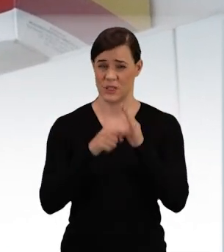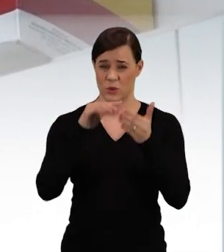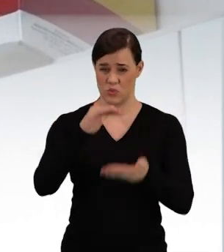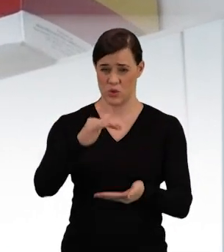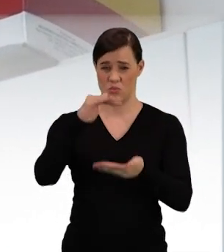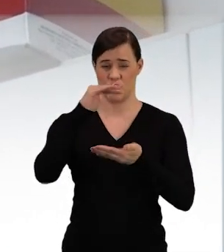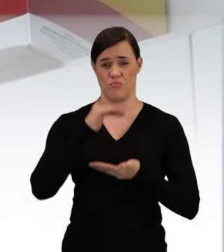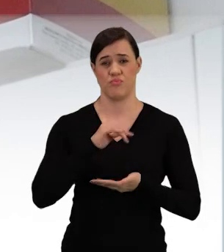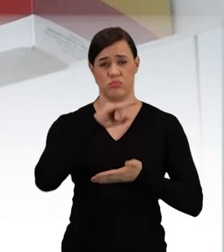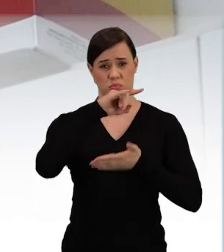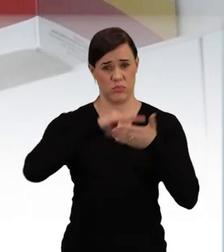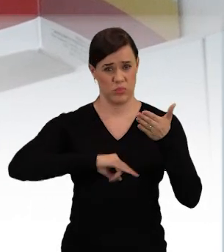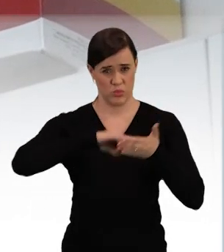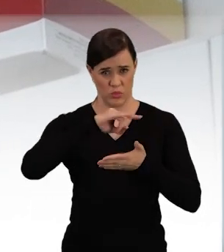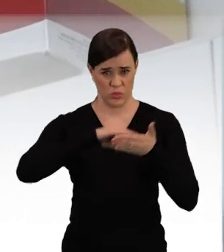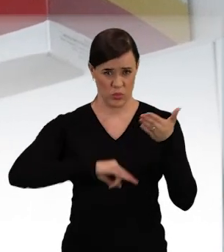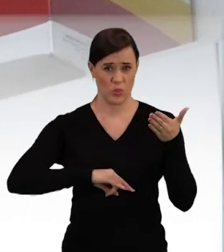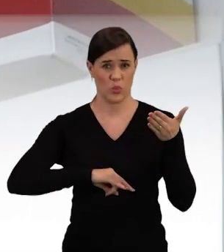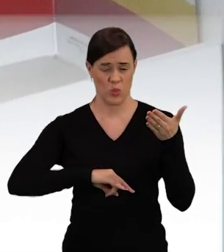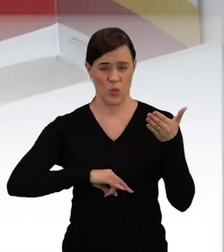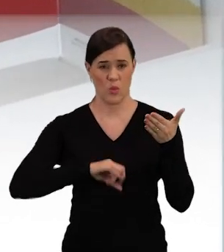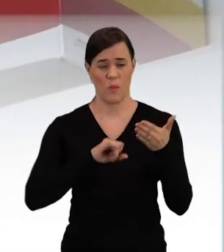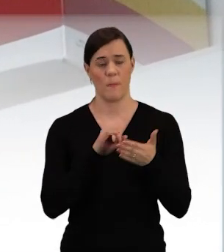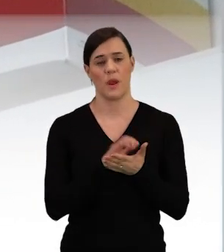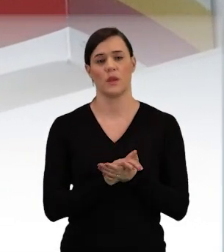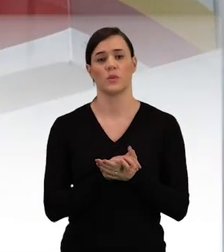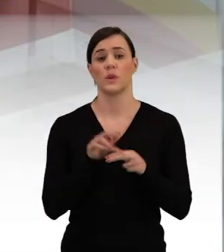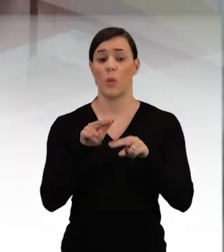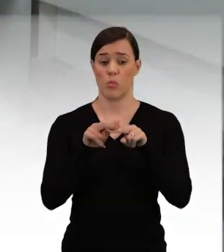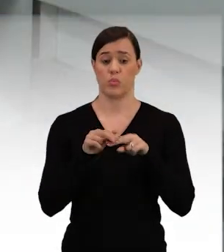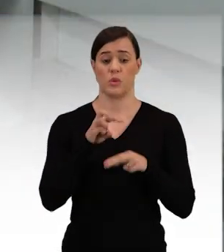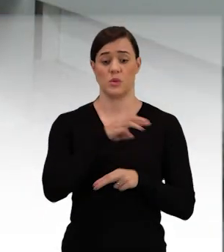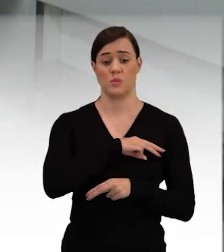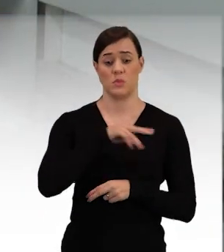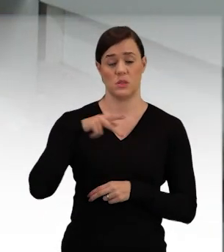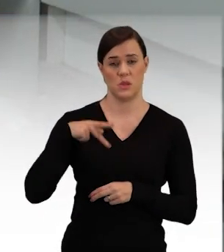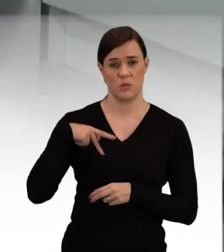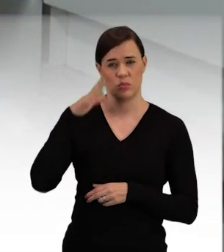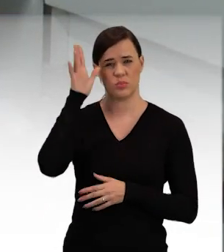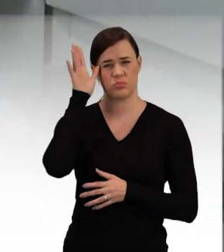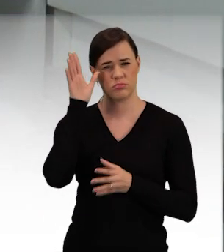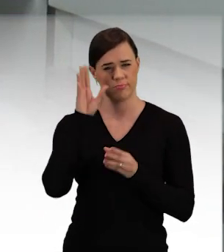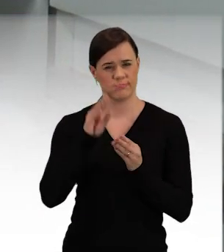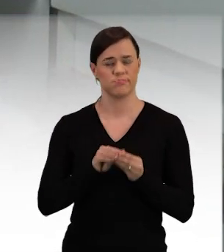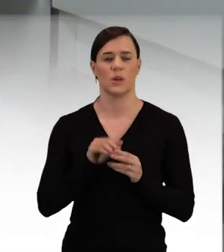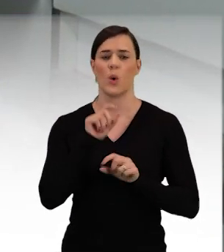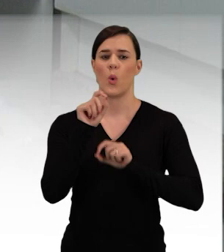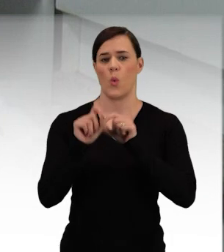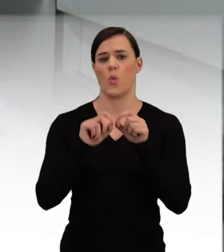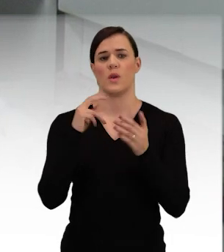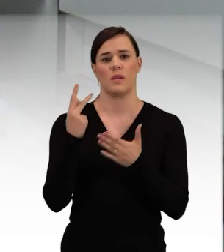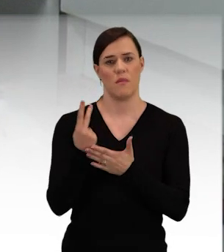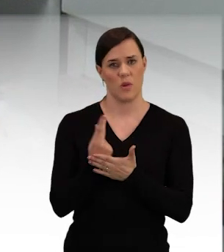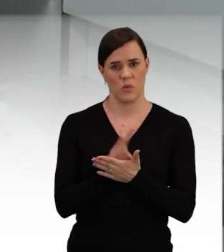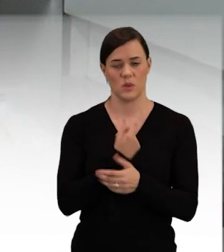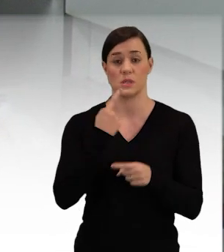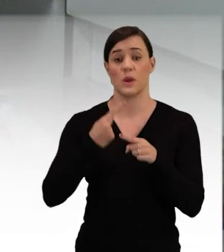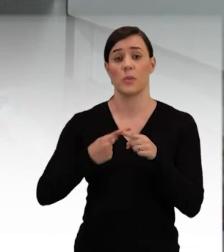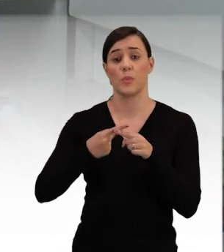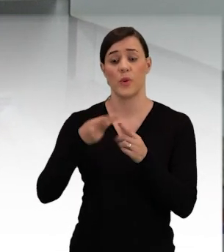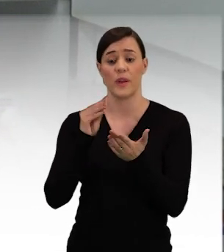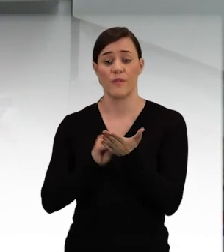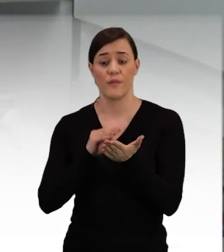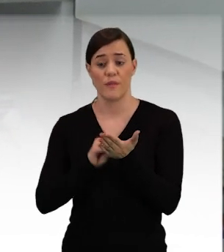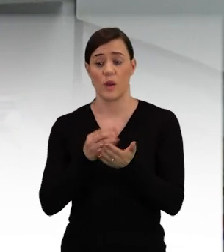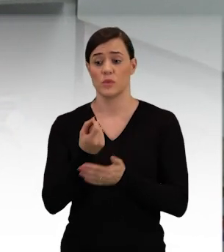geraram um inquérito civil e, dentro deste inquérito civil, o Ministério Público buscou entender o que estava acontecendo, o porquê da falta